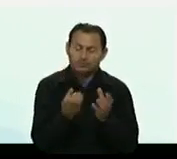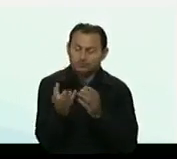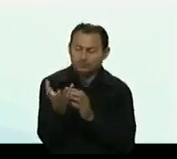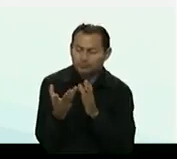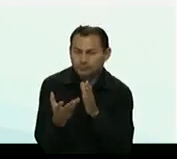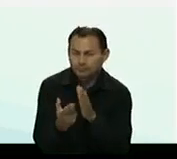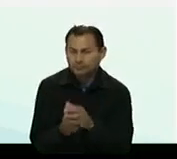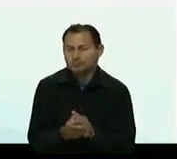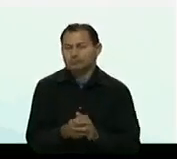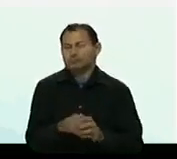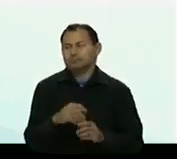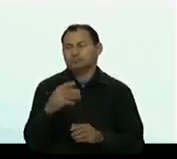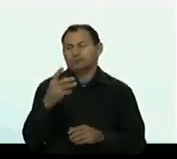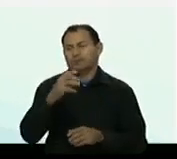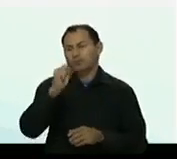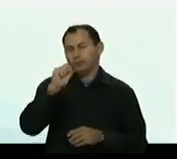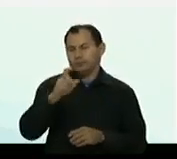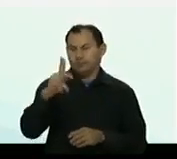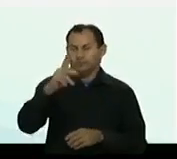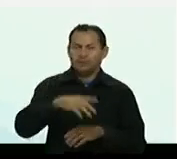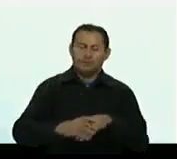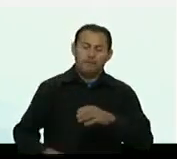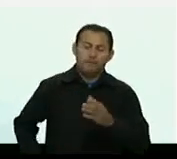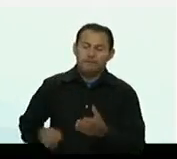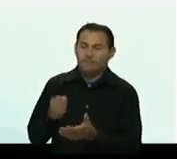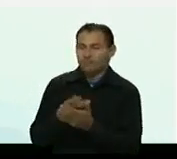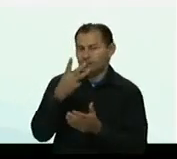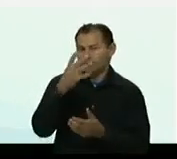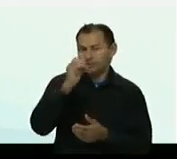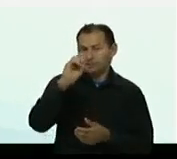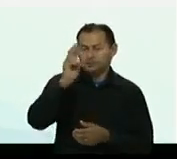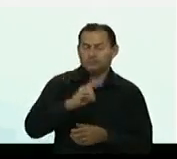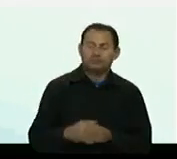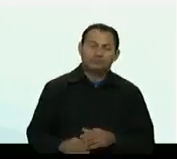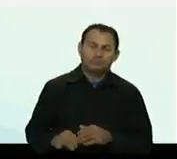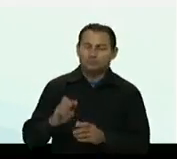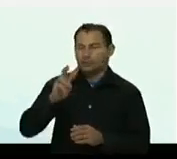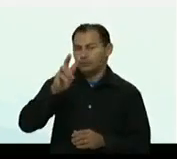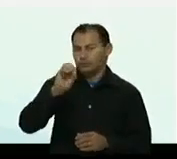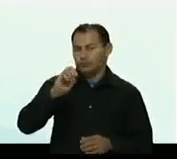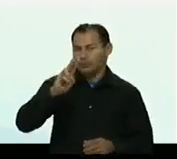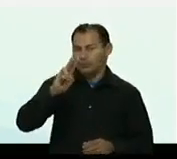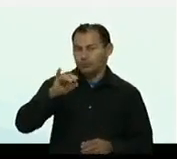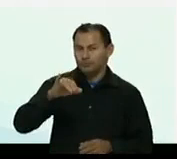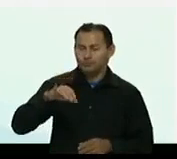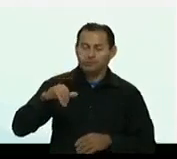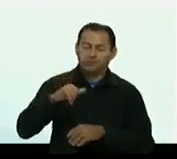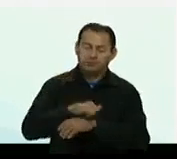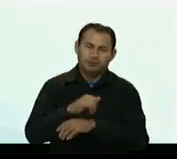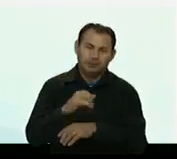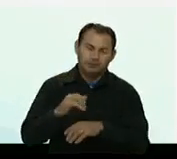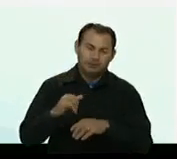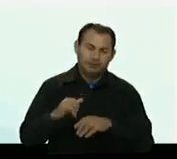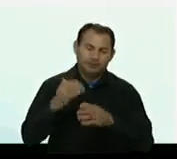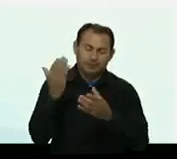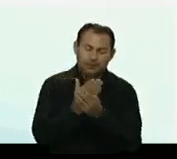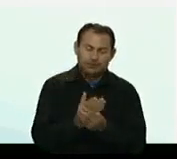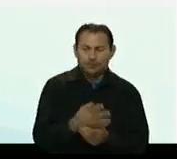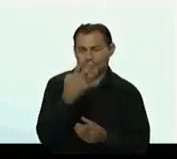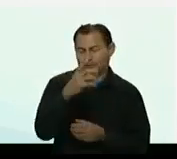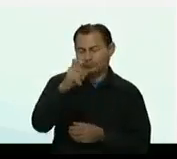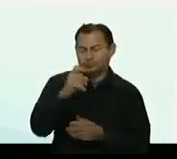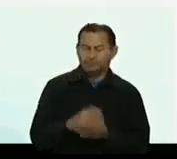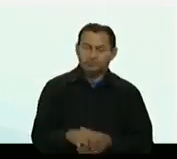quilômetros, seriam pagos R$ 30,00. Já na Voo de Táxi, é 4x.